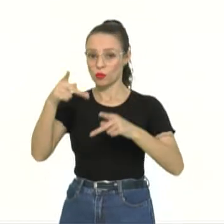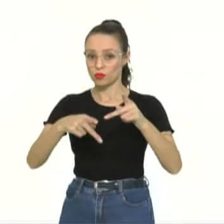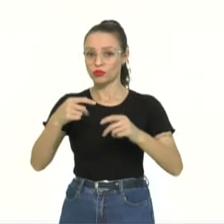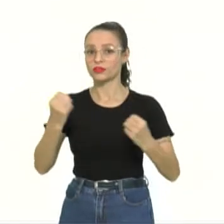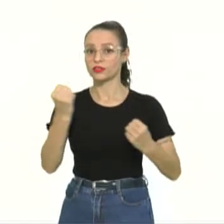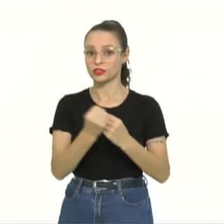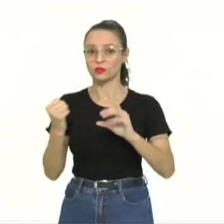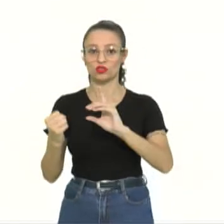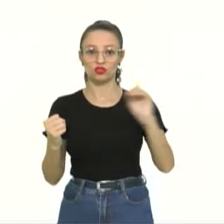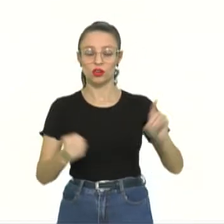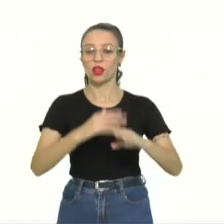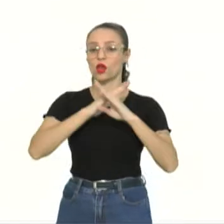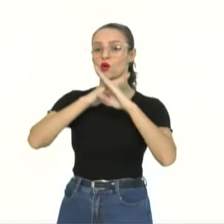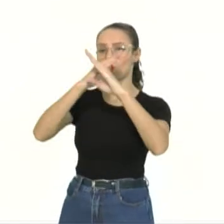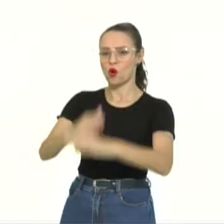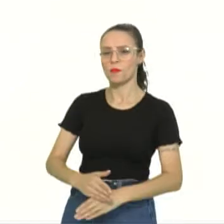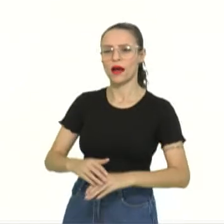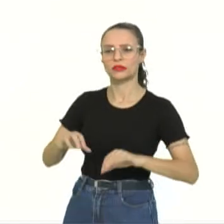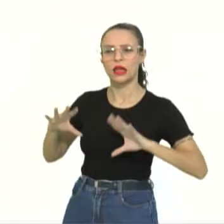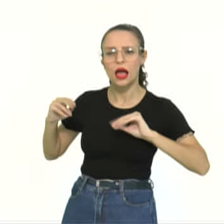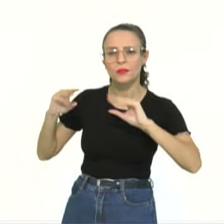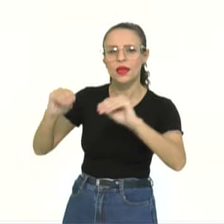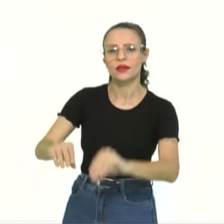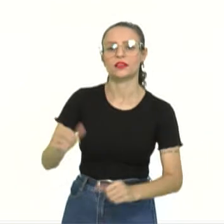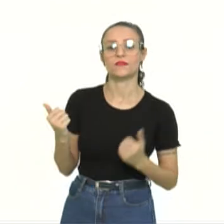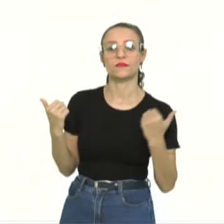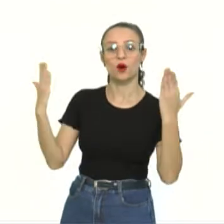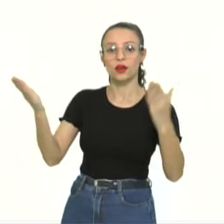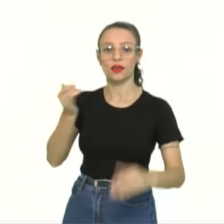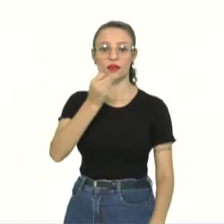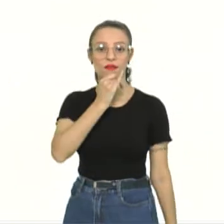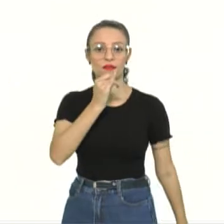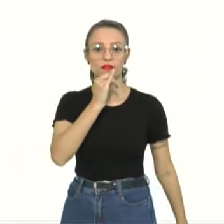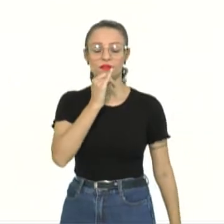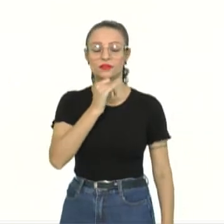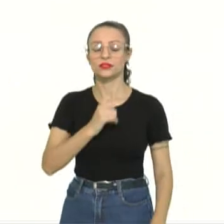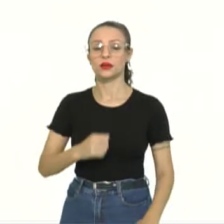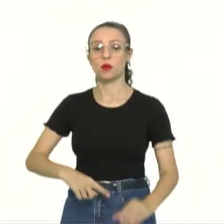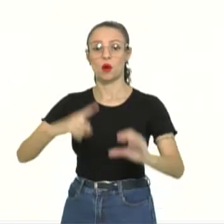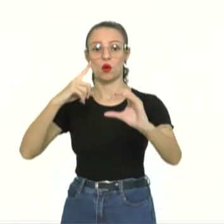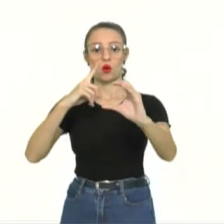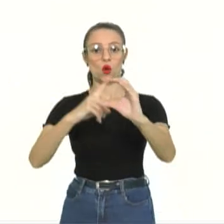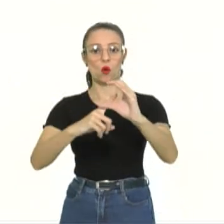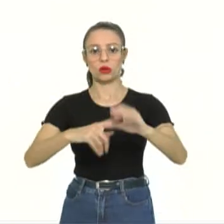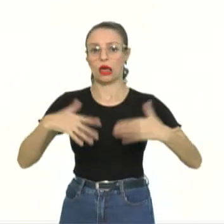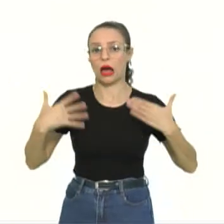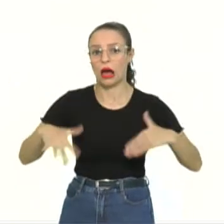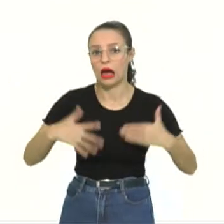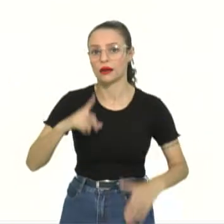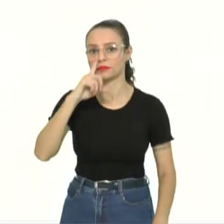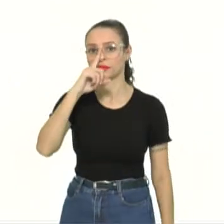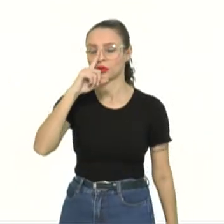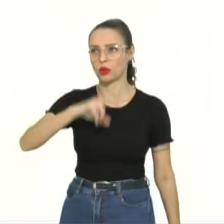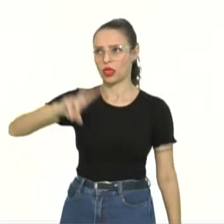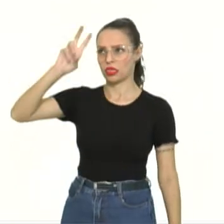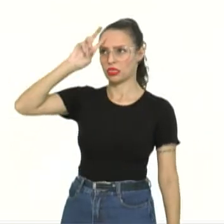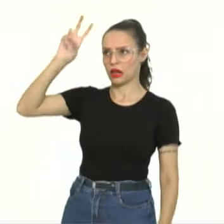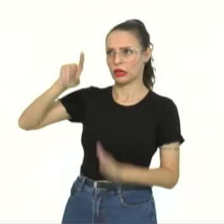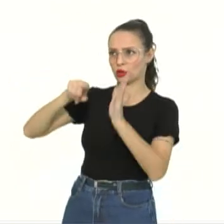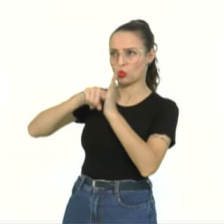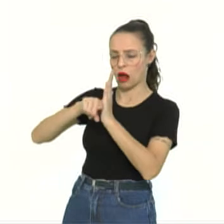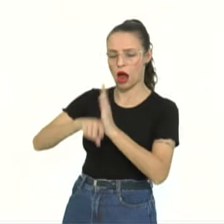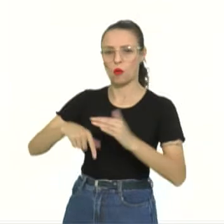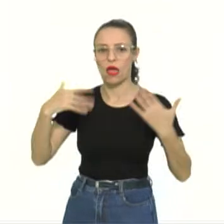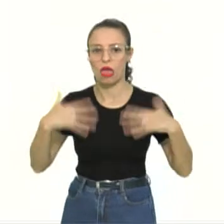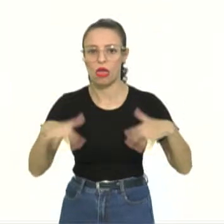discurso de combate a ameaças externas como por exemplo a ideia de que o comunismo pode ser uma ameaça o intelectualista